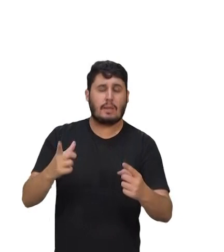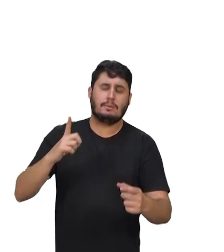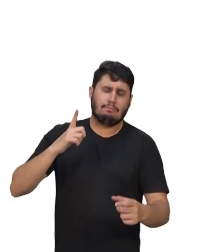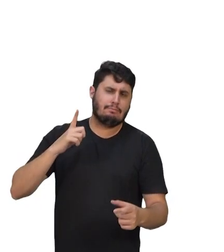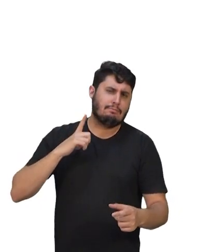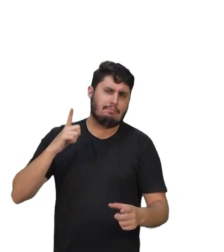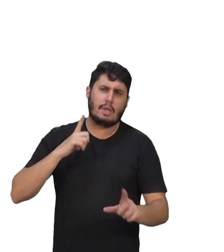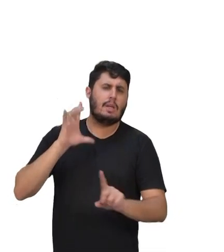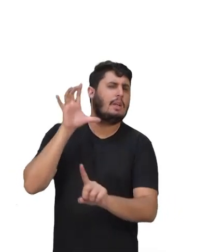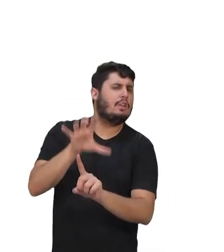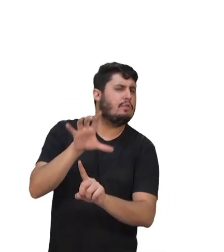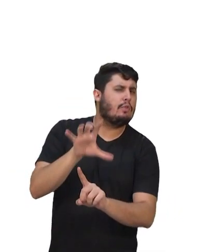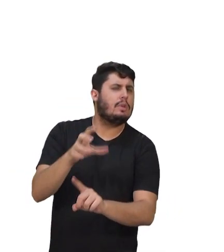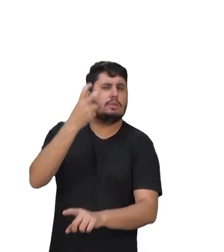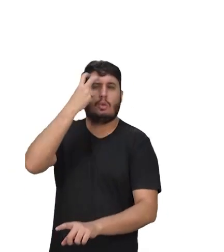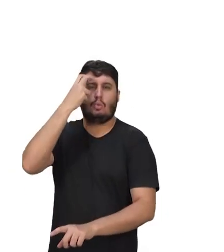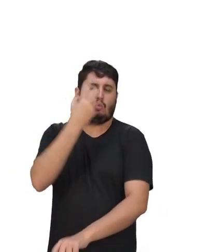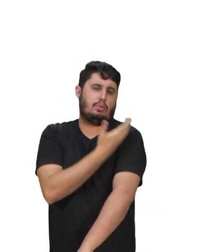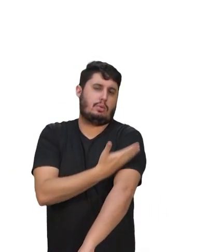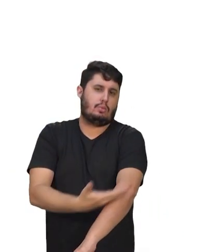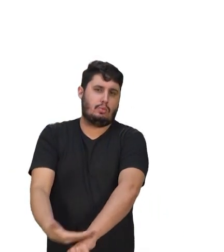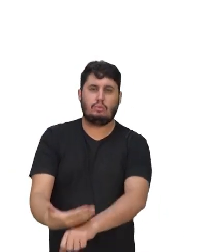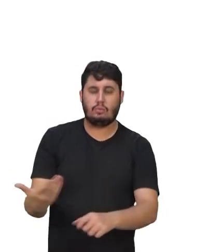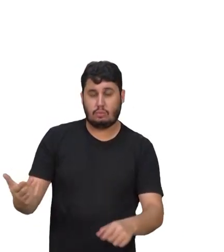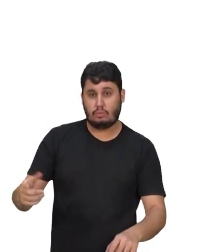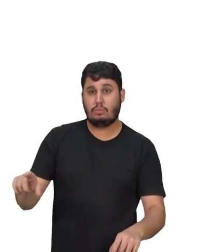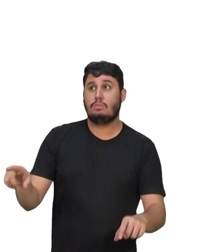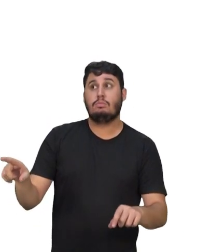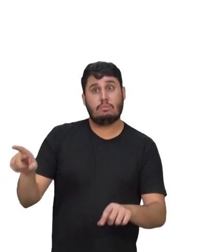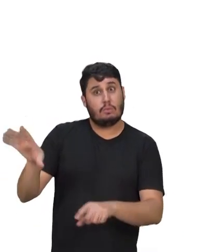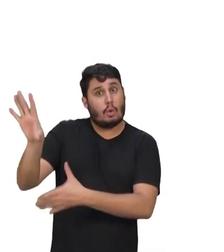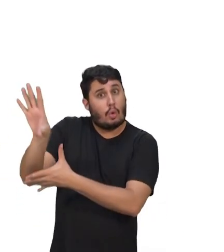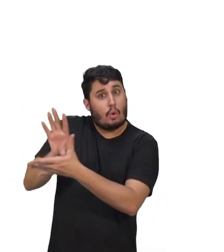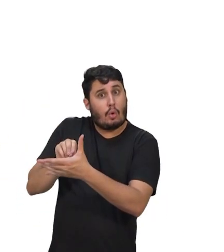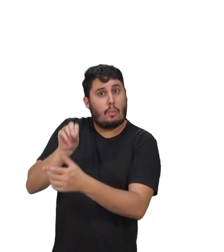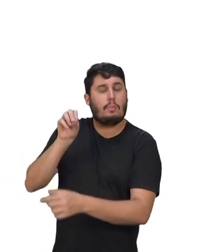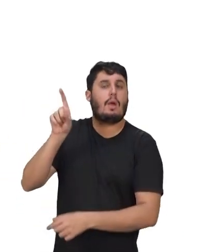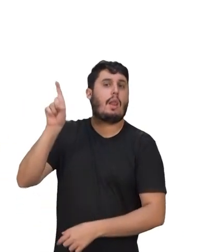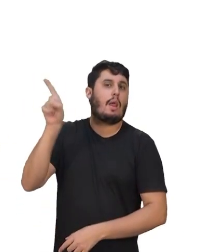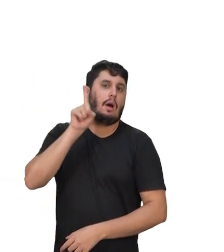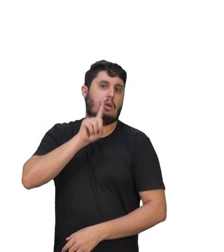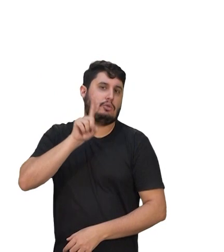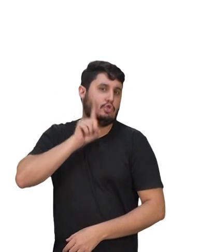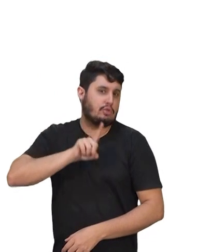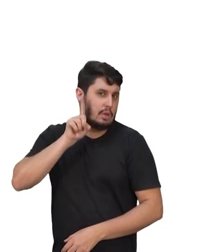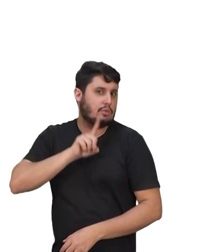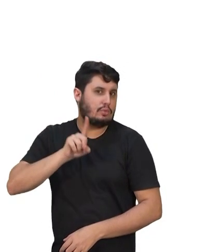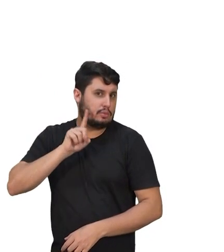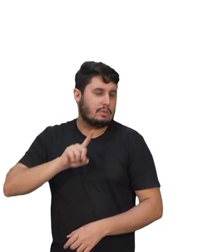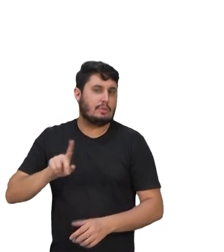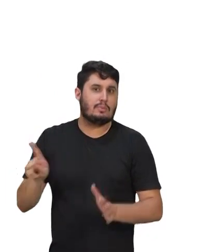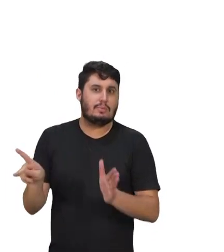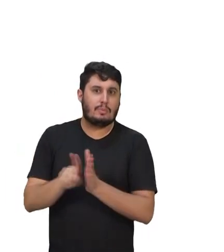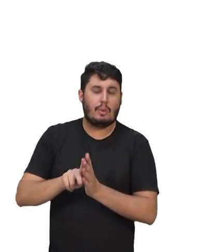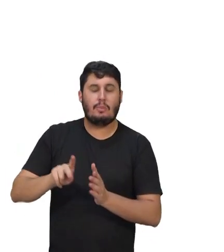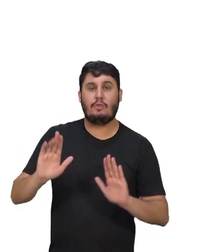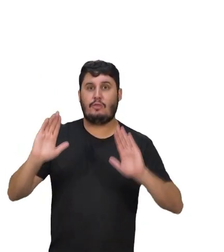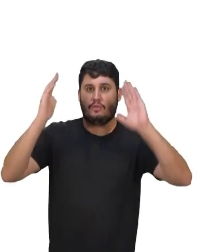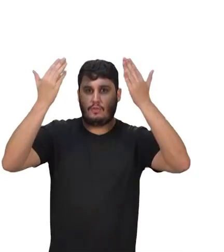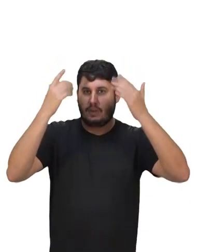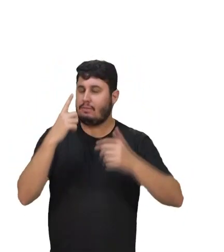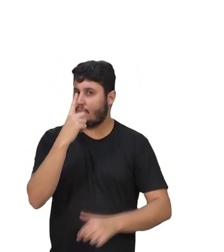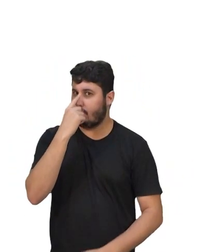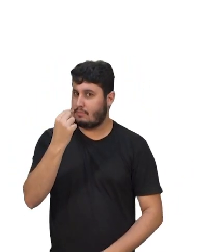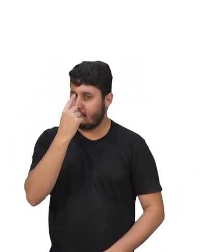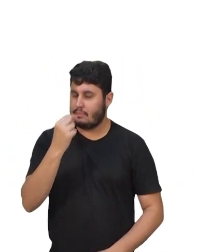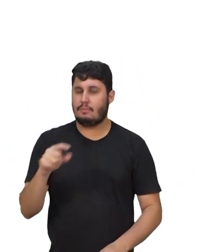Halloween, o México resiste às tendências que chegam do vizinho Estados Unidos e conserva uma das festas mais coloridas de seu calendário,